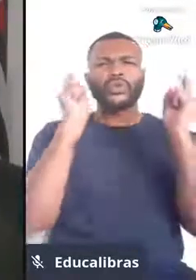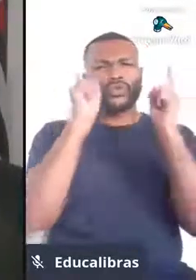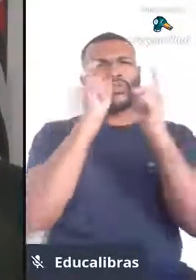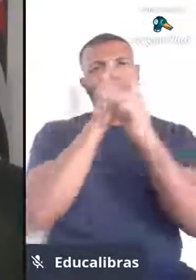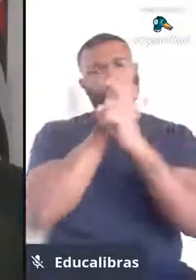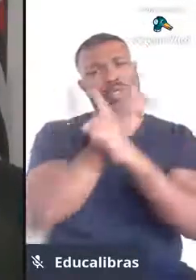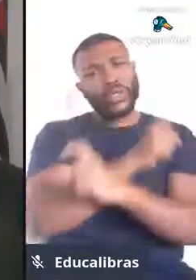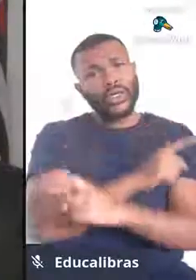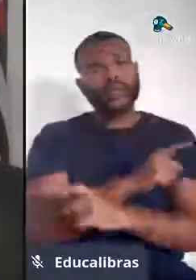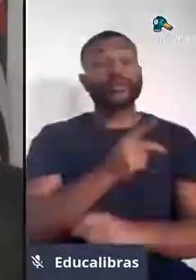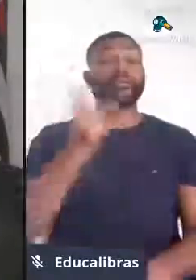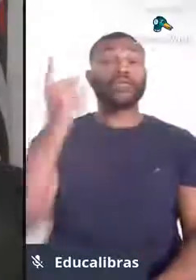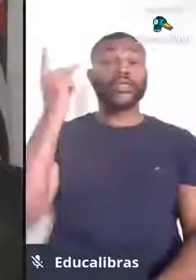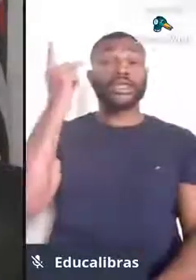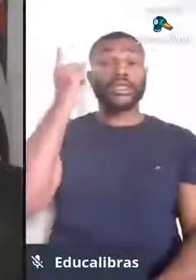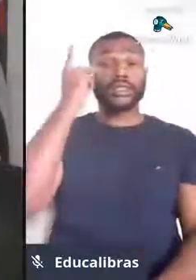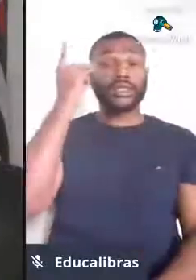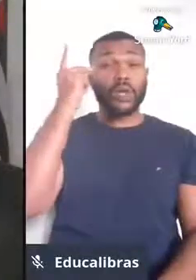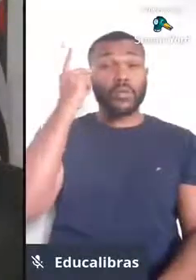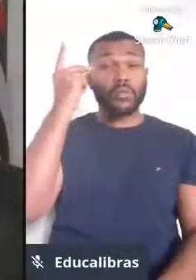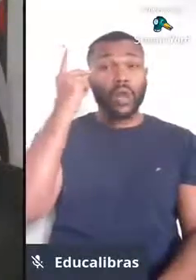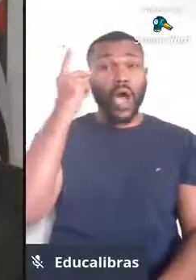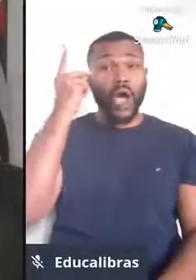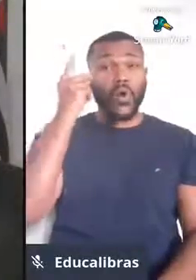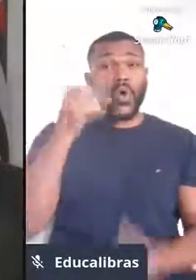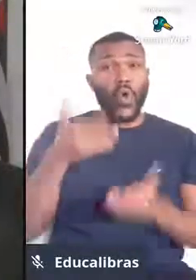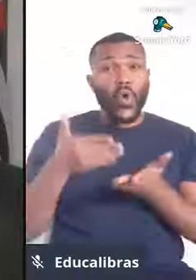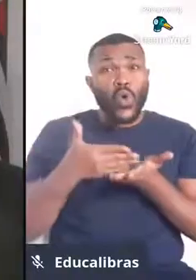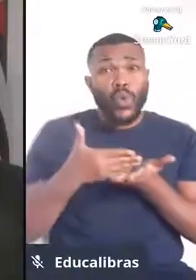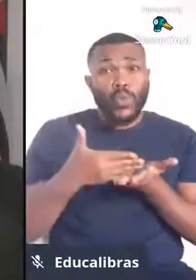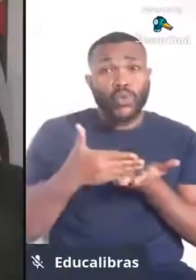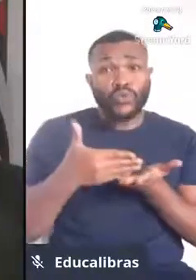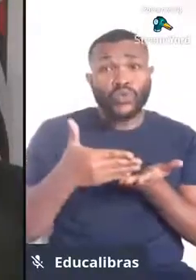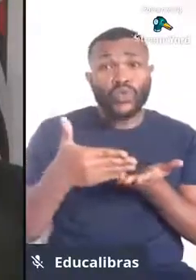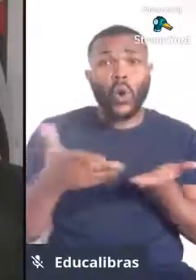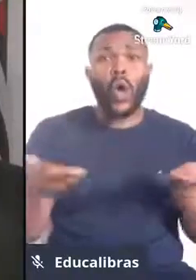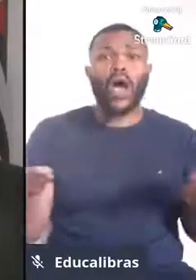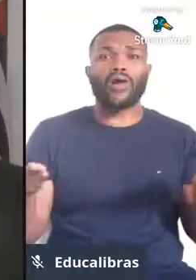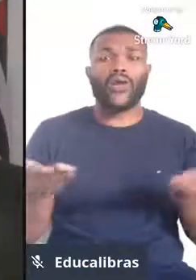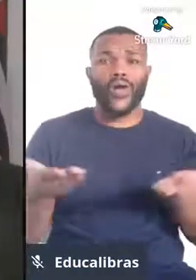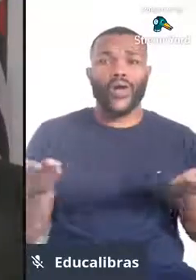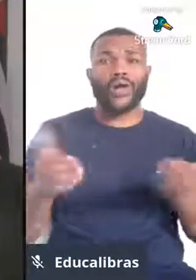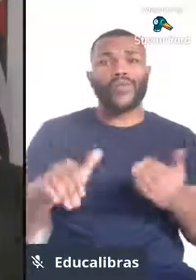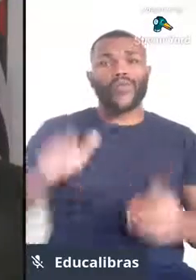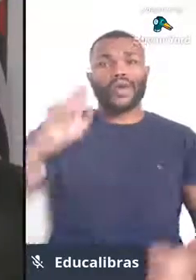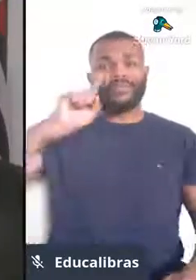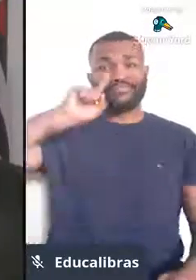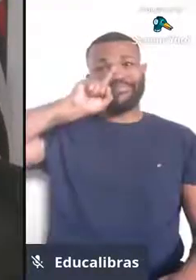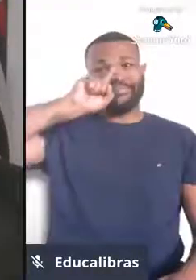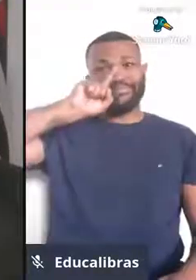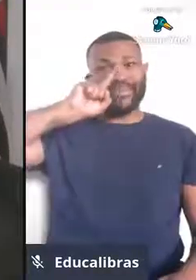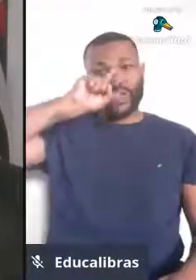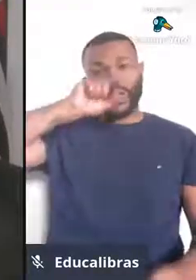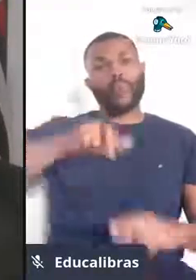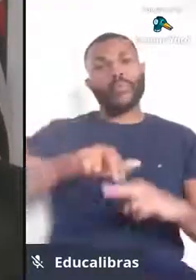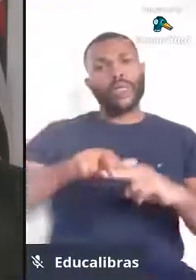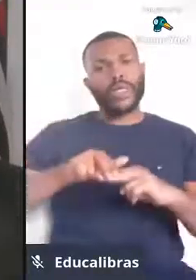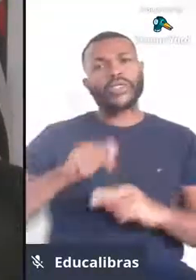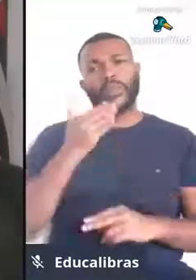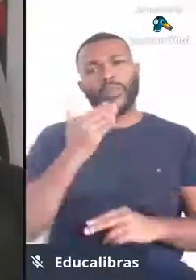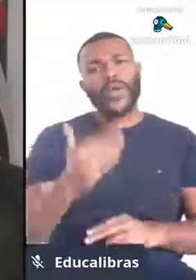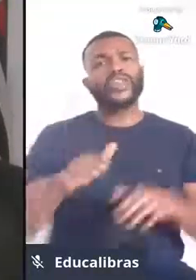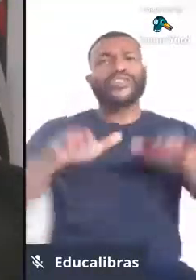São Paulo está entrando no olho do furacão agora, né? A gente deve... por isso que a gente tem reforçado tanto a importância de ficar